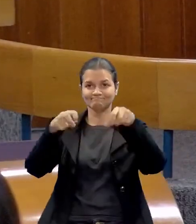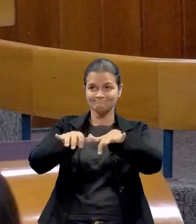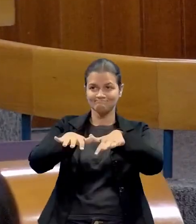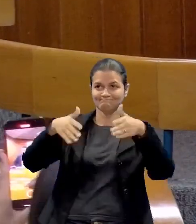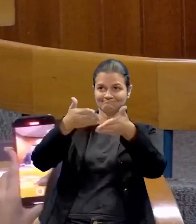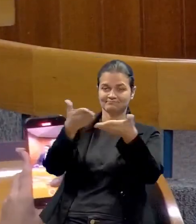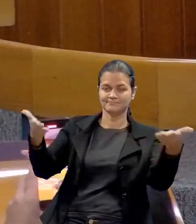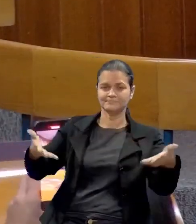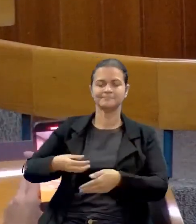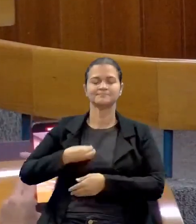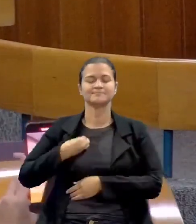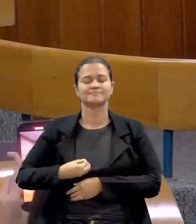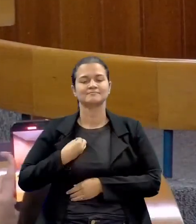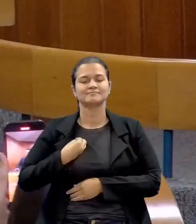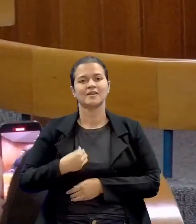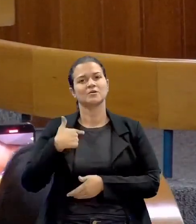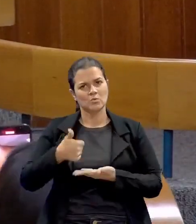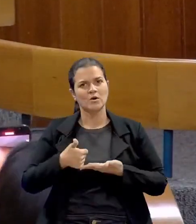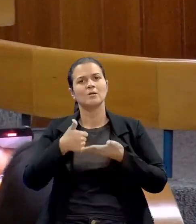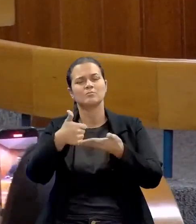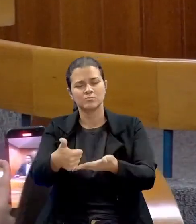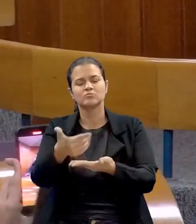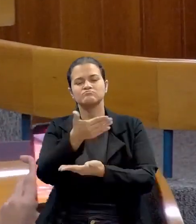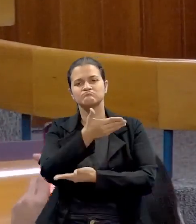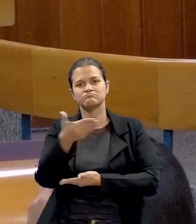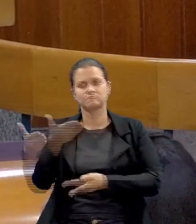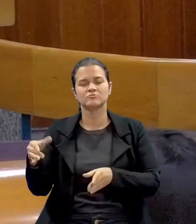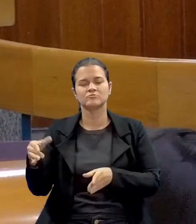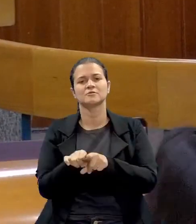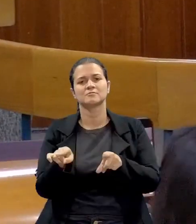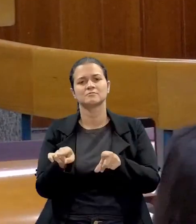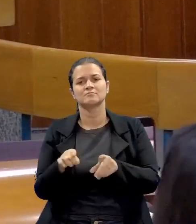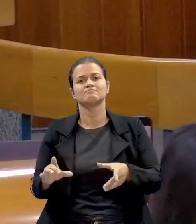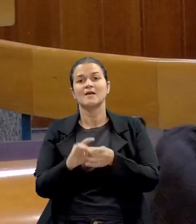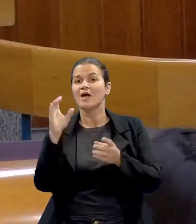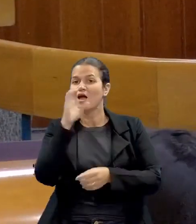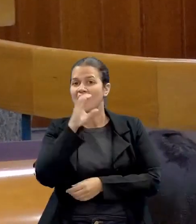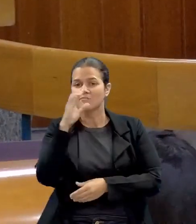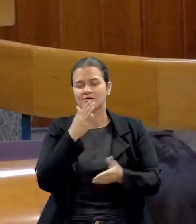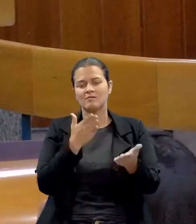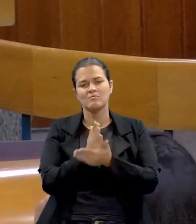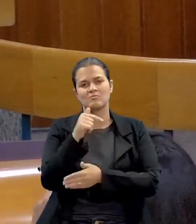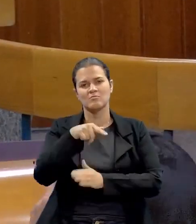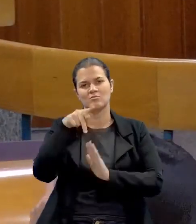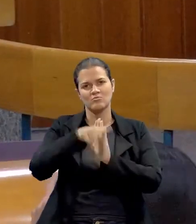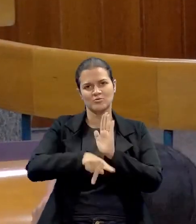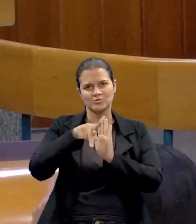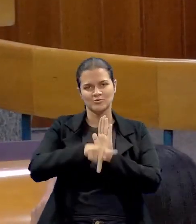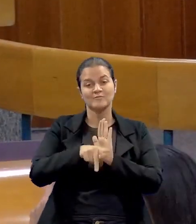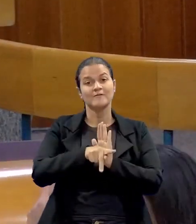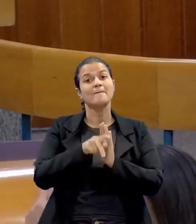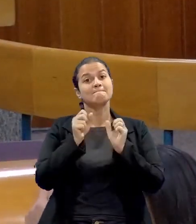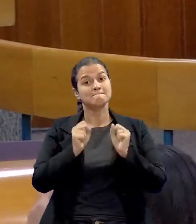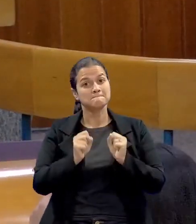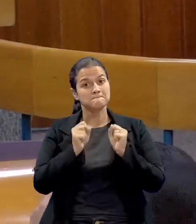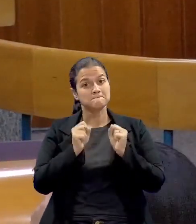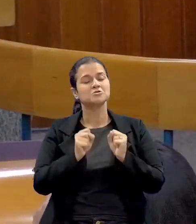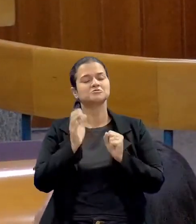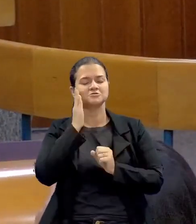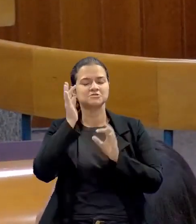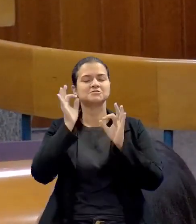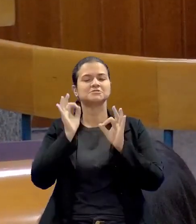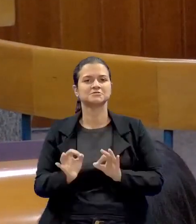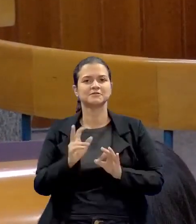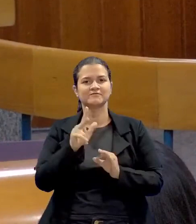presente, que tem nosso apoio junto à celeridade desse projeto, desse processo, que poderá, com certeza, atender